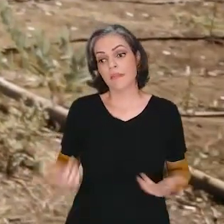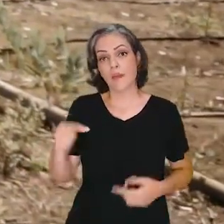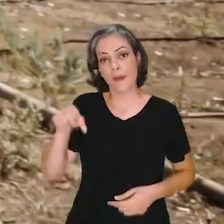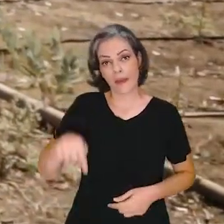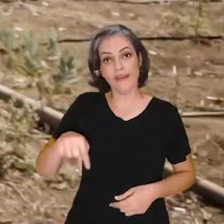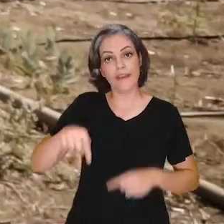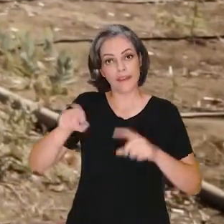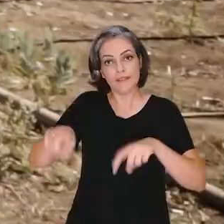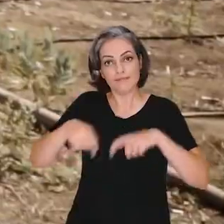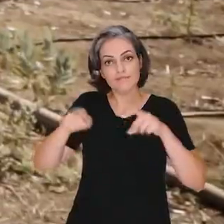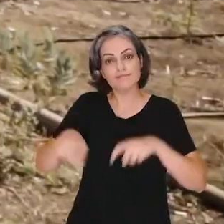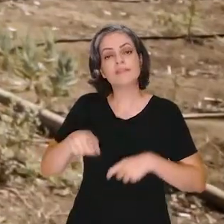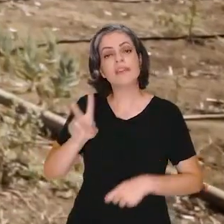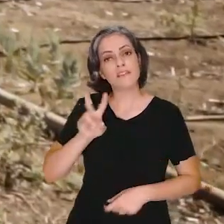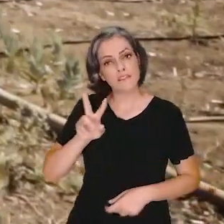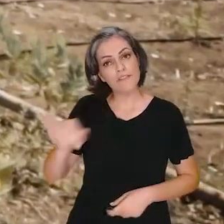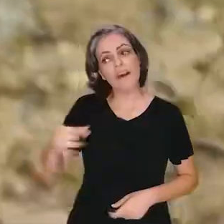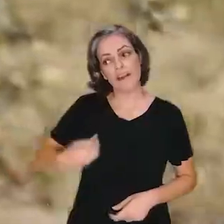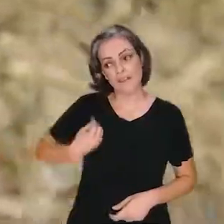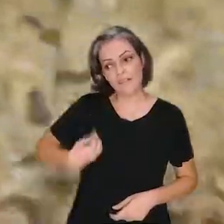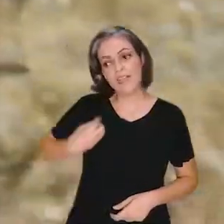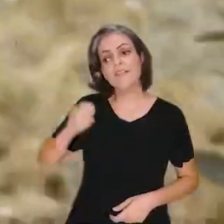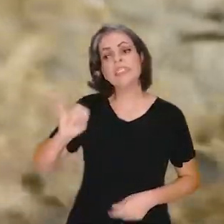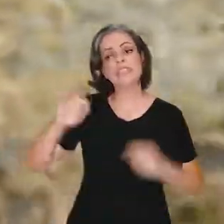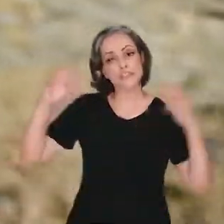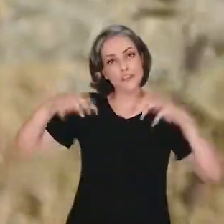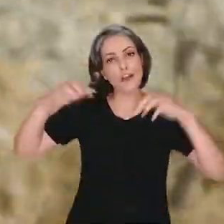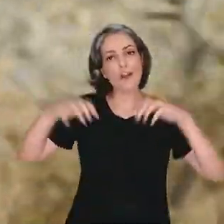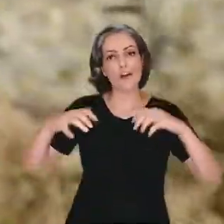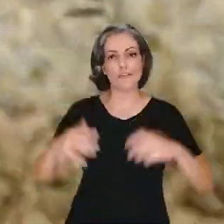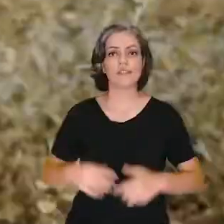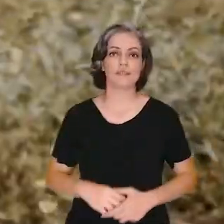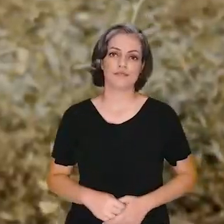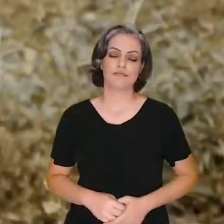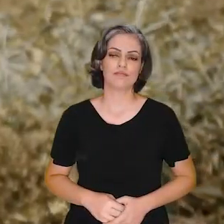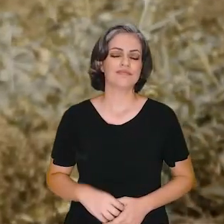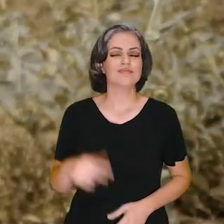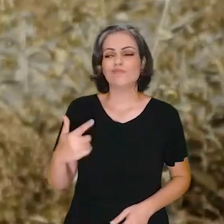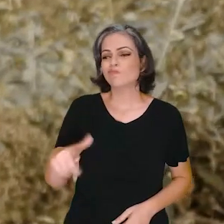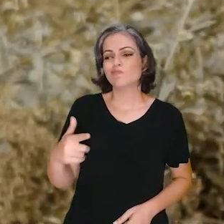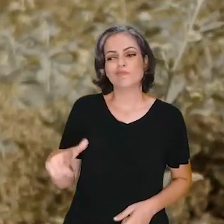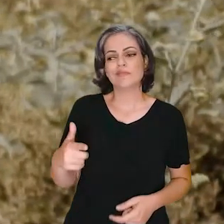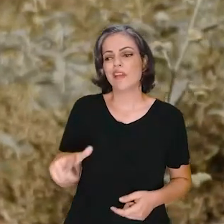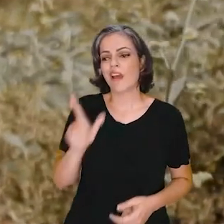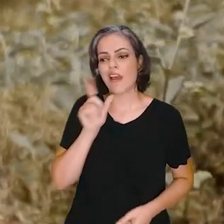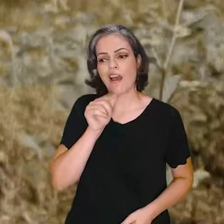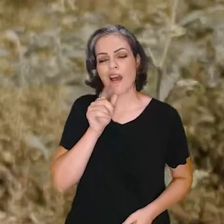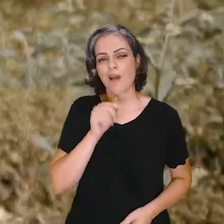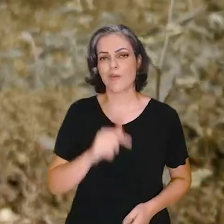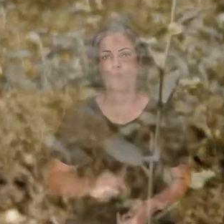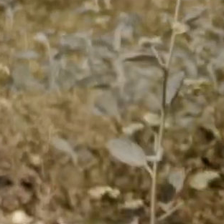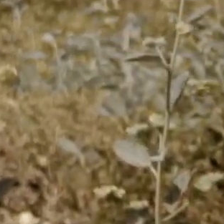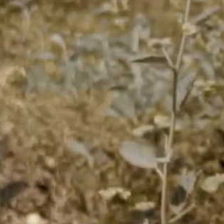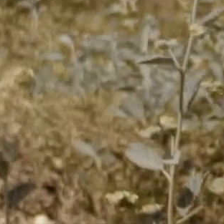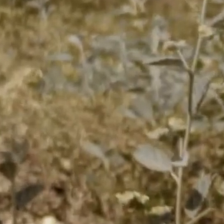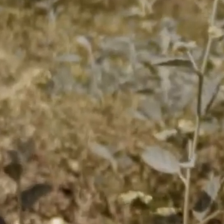Essa horta aqui, as abobreiras, vai voltar a produzir só quando chover, porque não tem